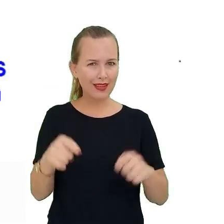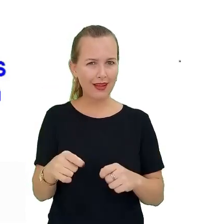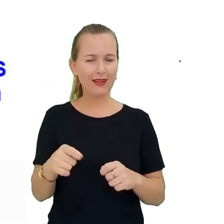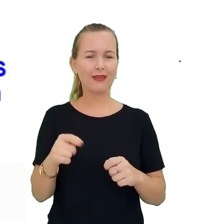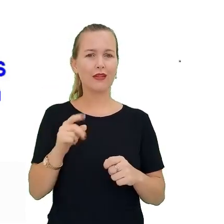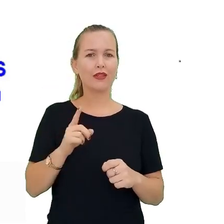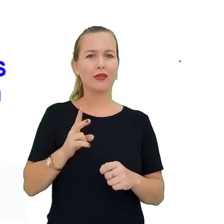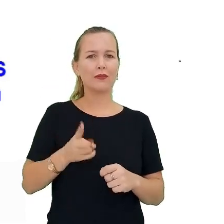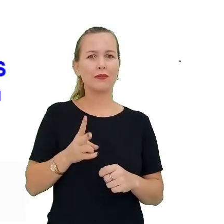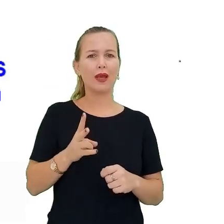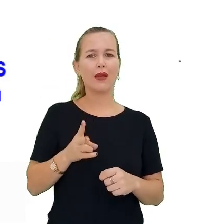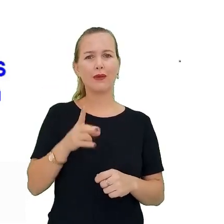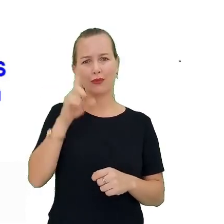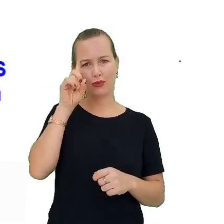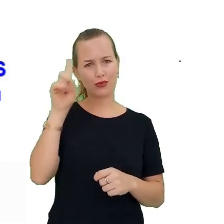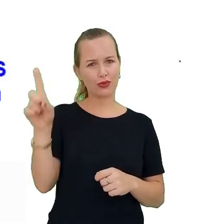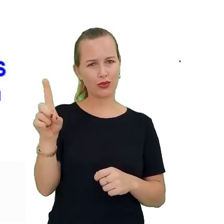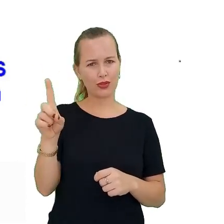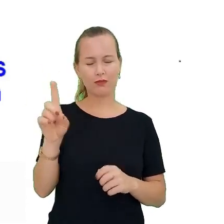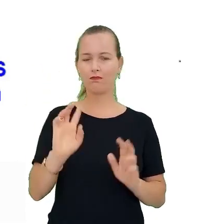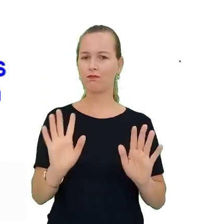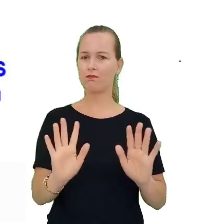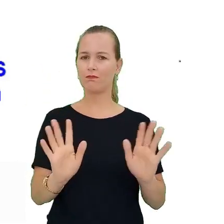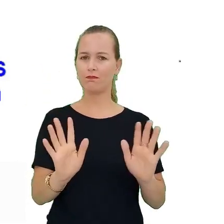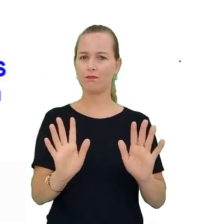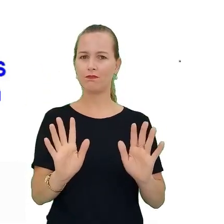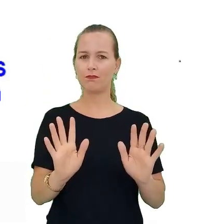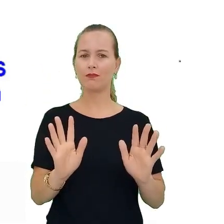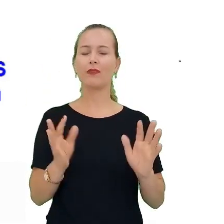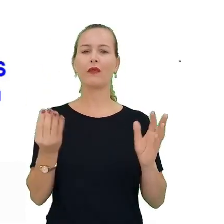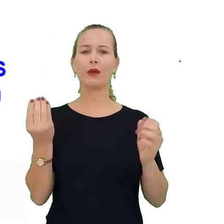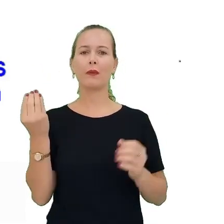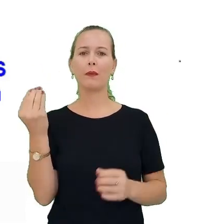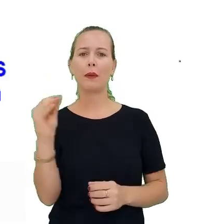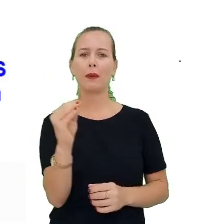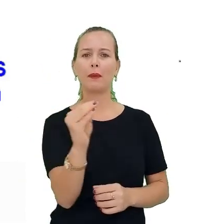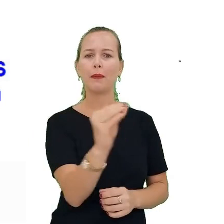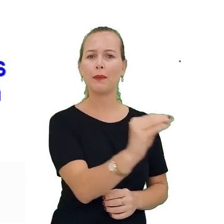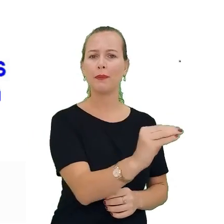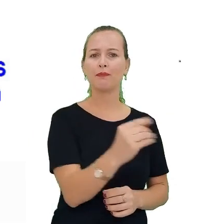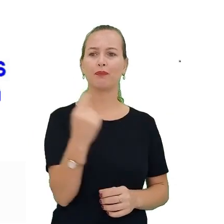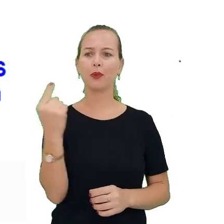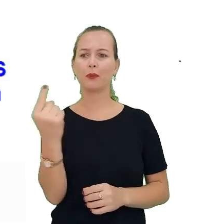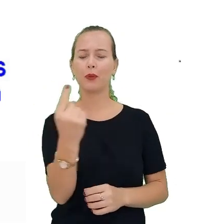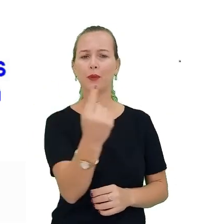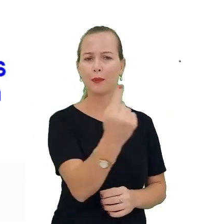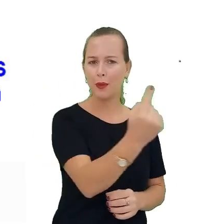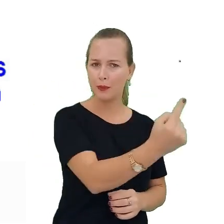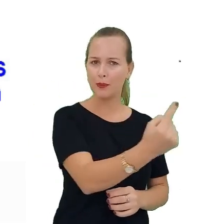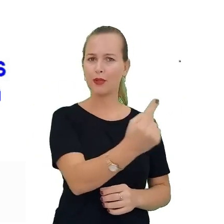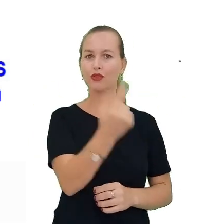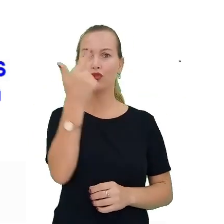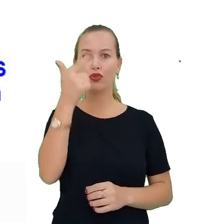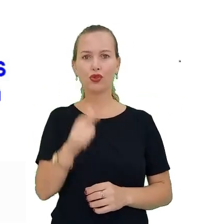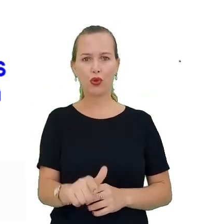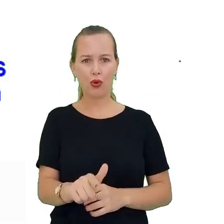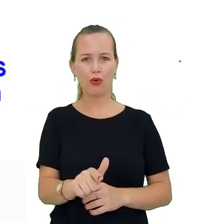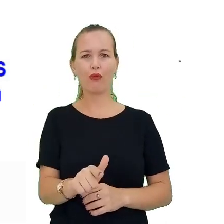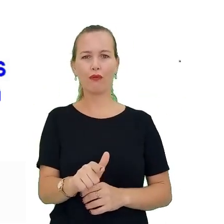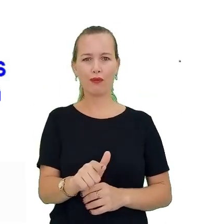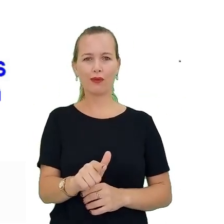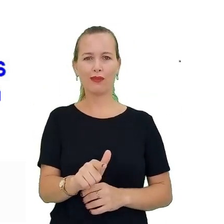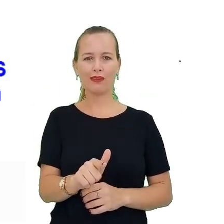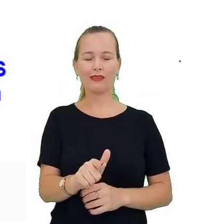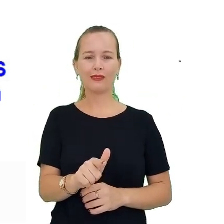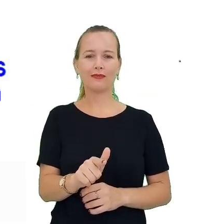semana. Mas agora, se forem incluídas mais 7 pessoas, distribuindo-as novamente nos